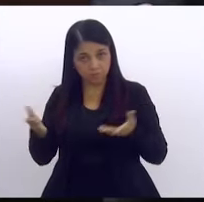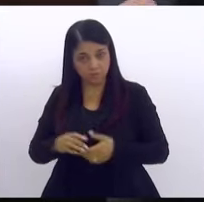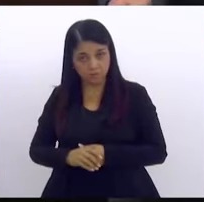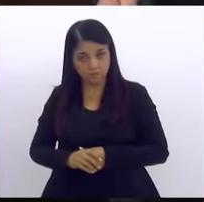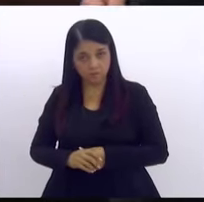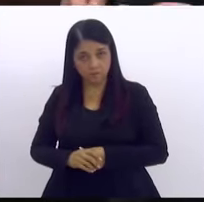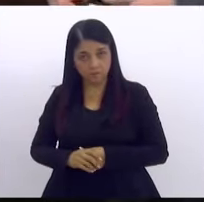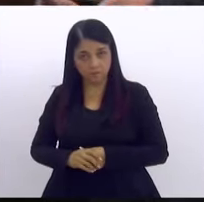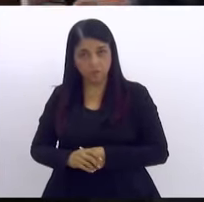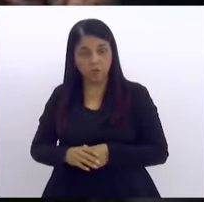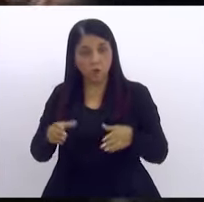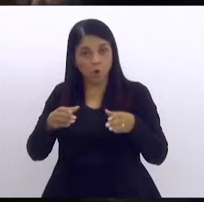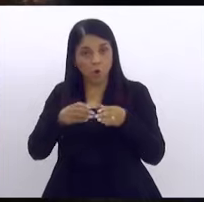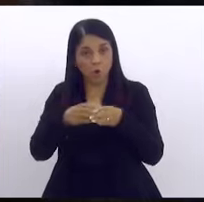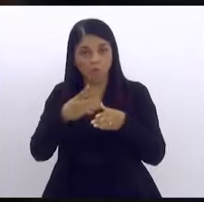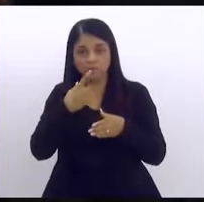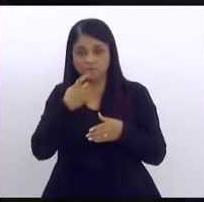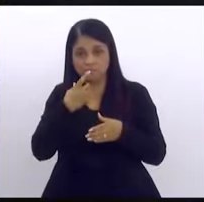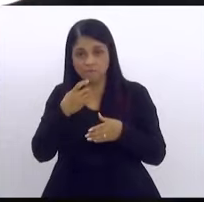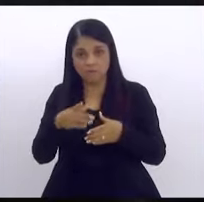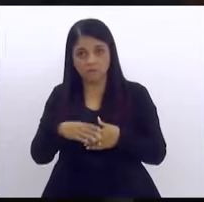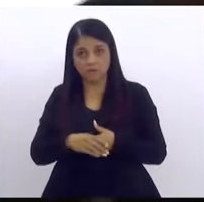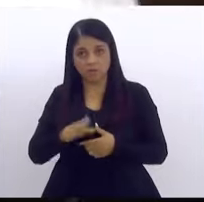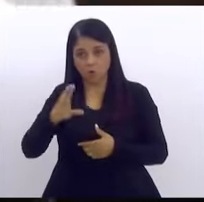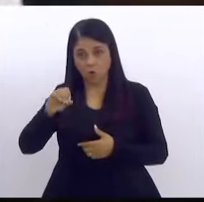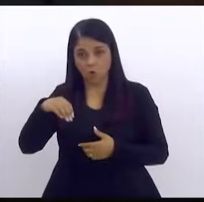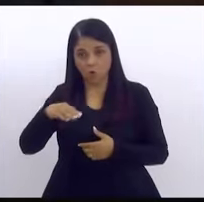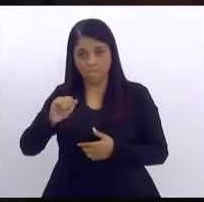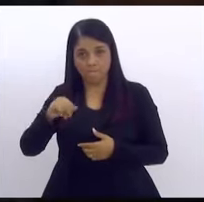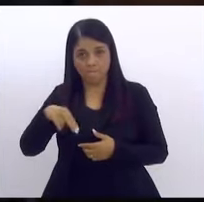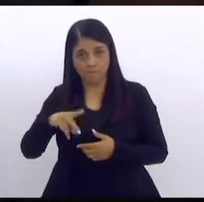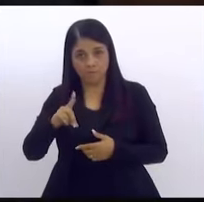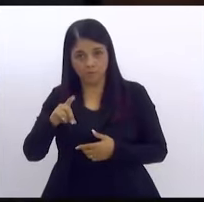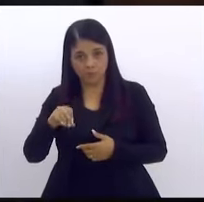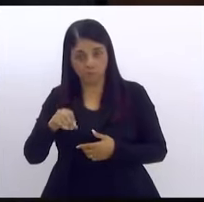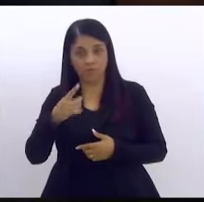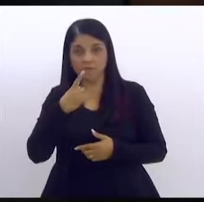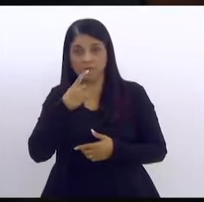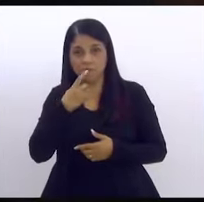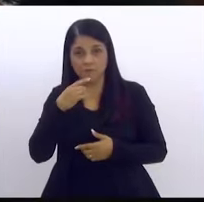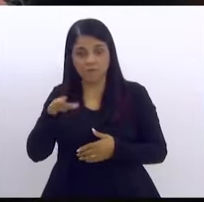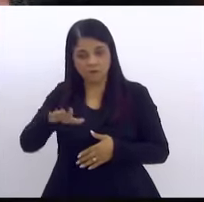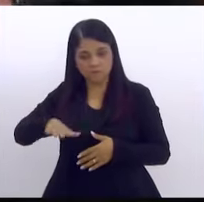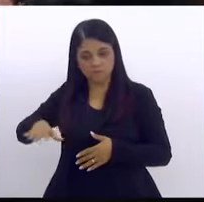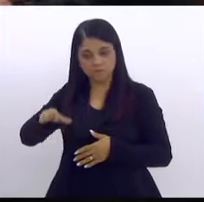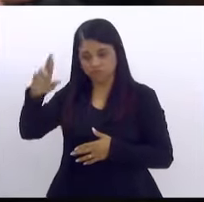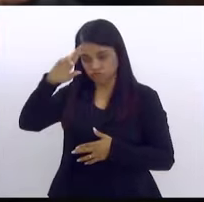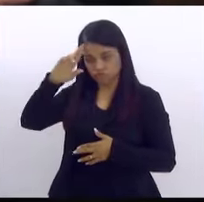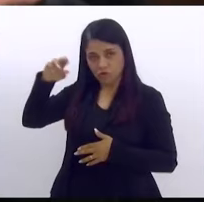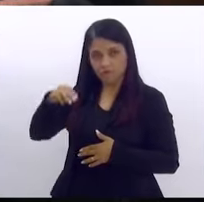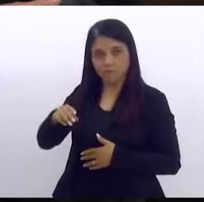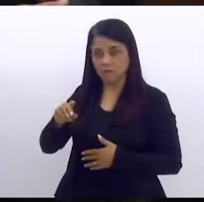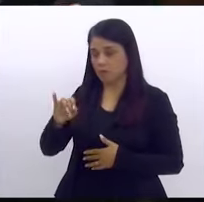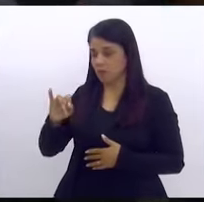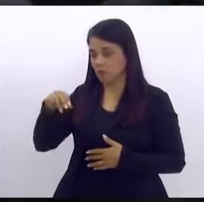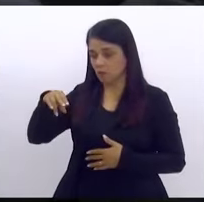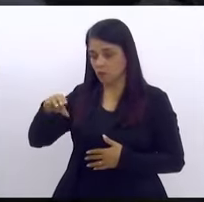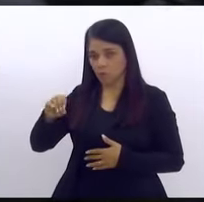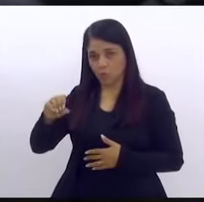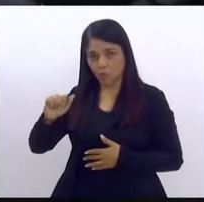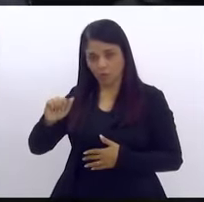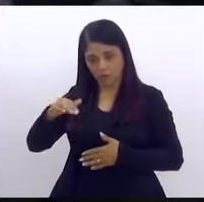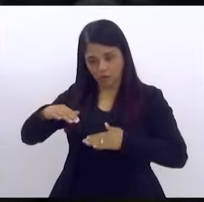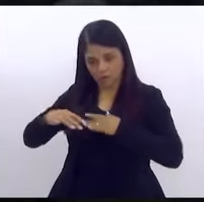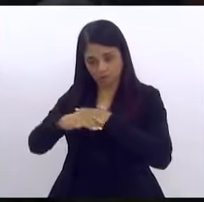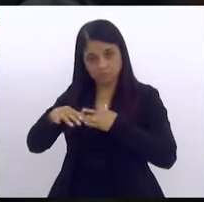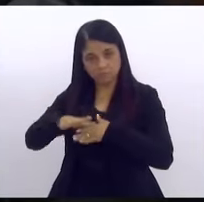né, na pessoa do seu chefe da região, de Inhoã e Maricá, tomar a sua